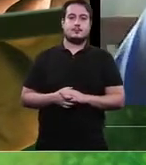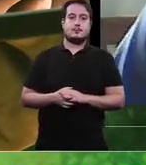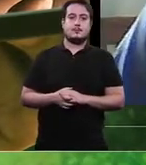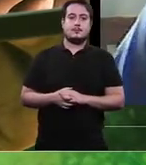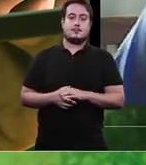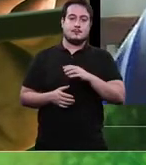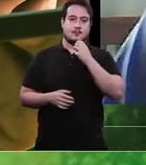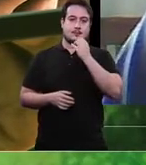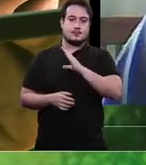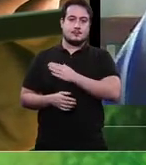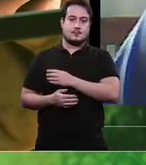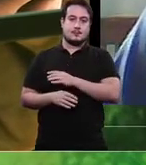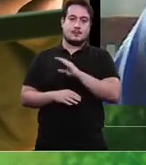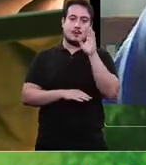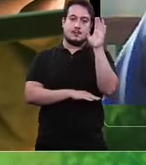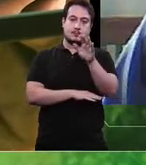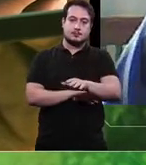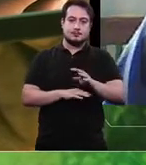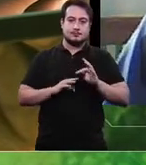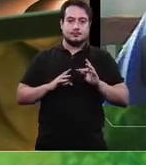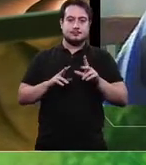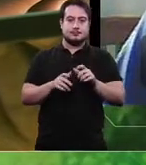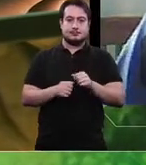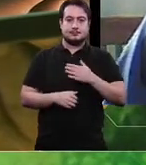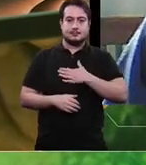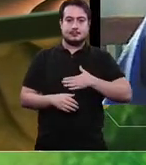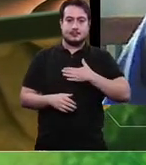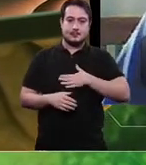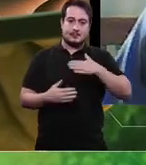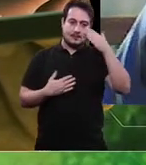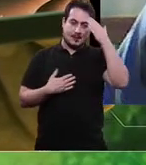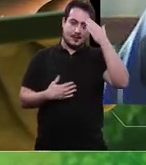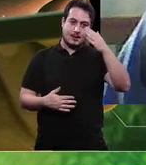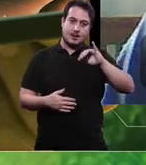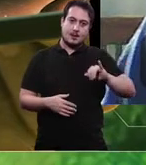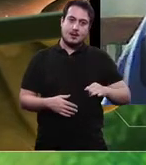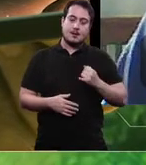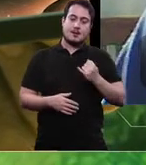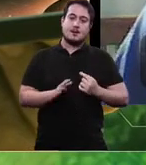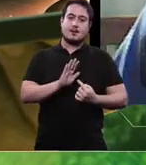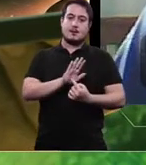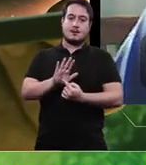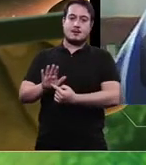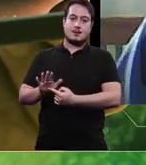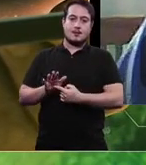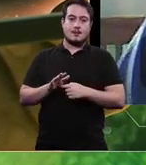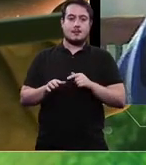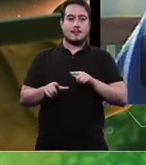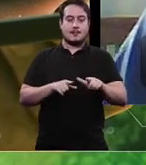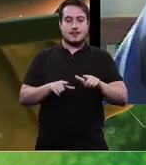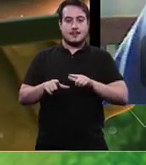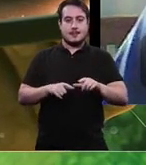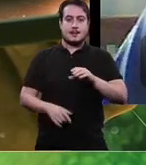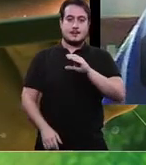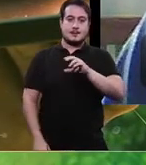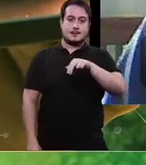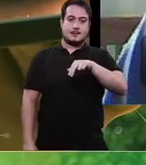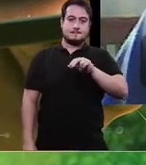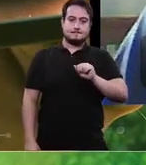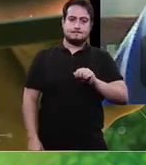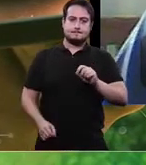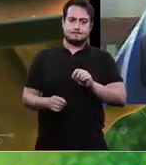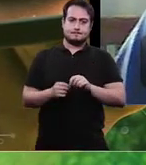Boa tarde a todos. Gostaria de agradecer essa oportunidade de mostrar aí o trabalho que a CNA vem